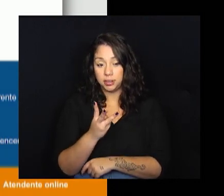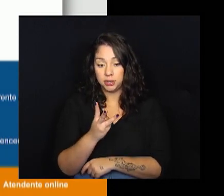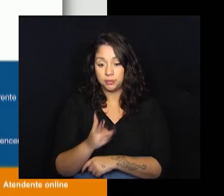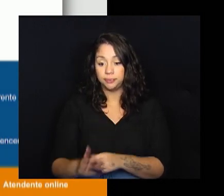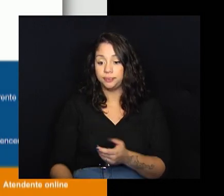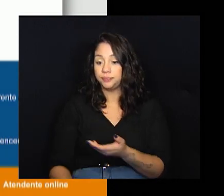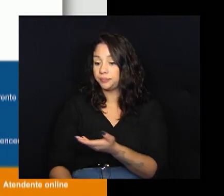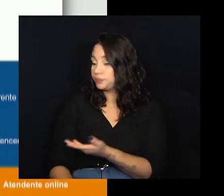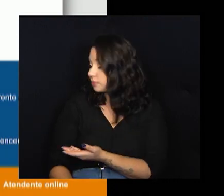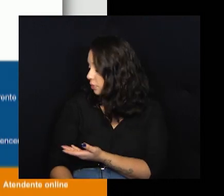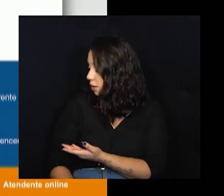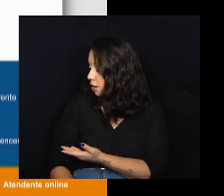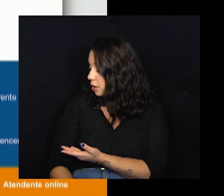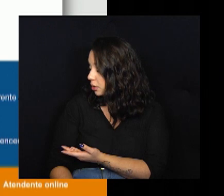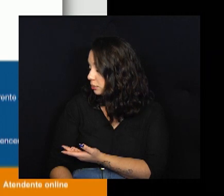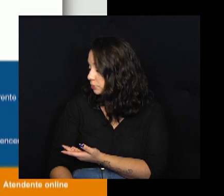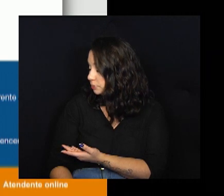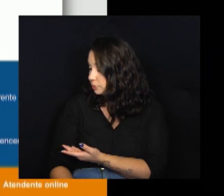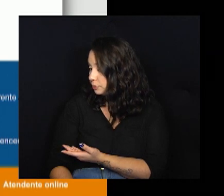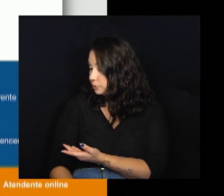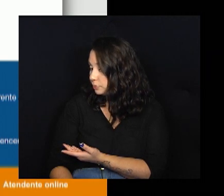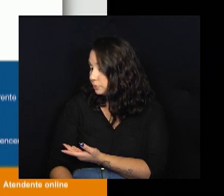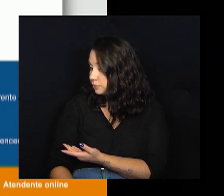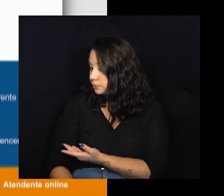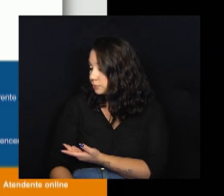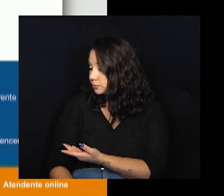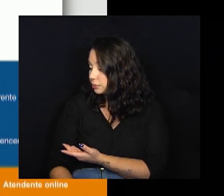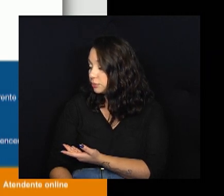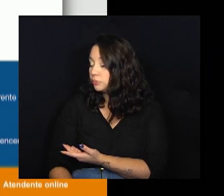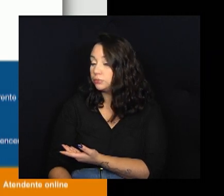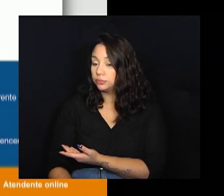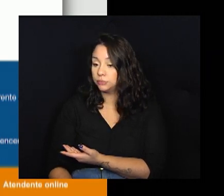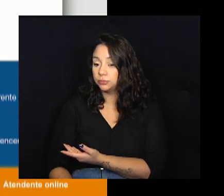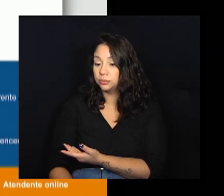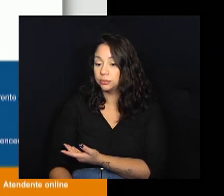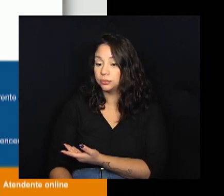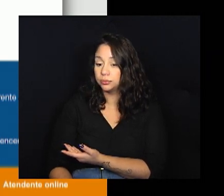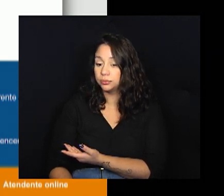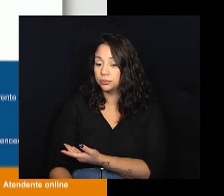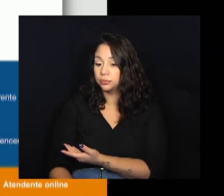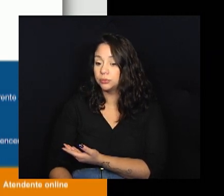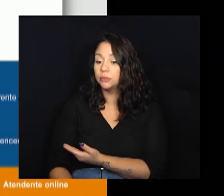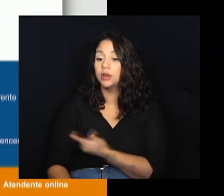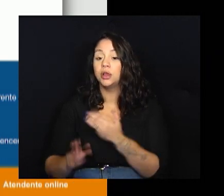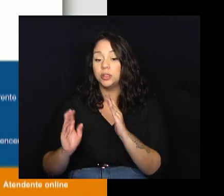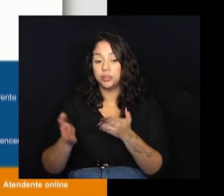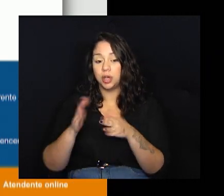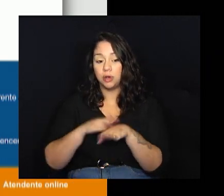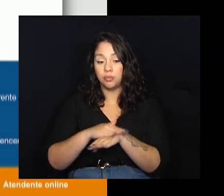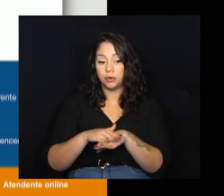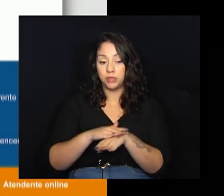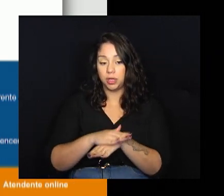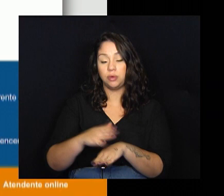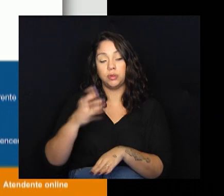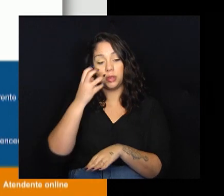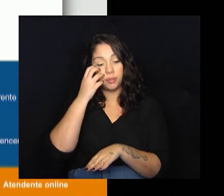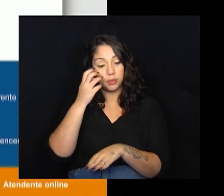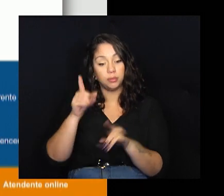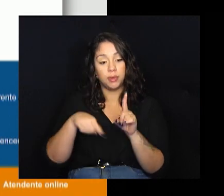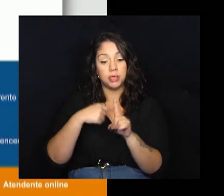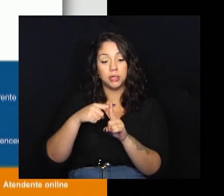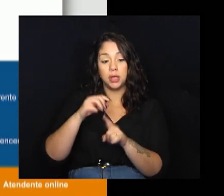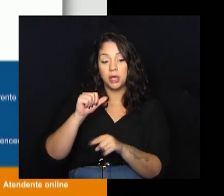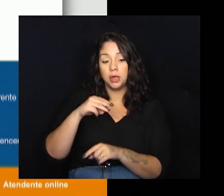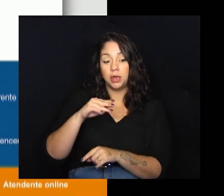tem a unidade do centro onde eu conversei agora pouco com o nosso repórter André Aranha e também com a Camila que fica